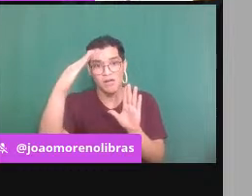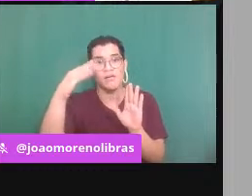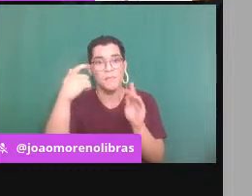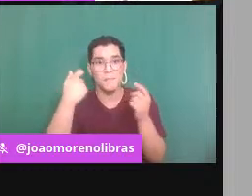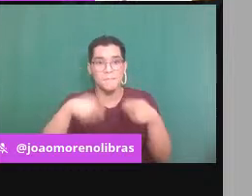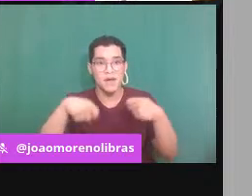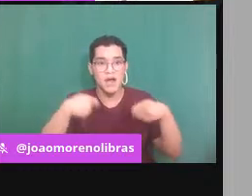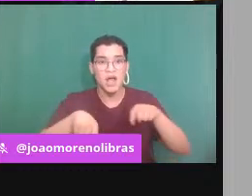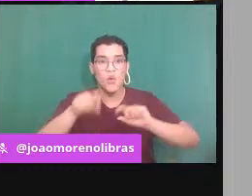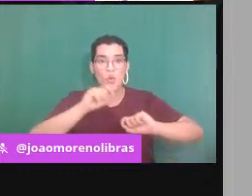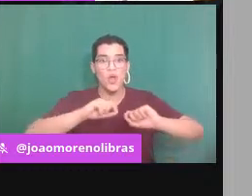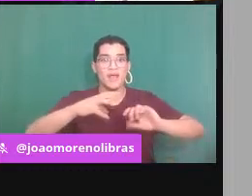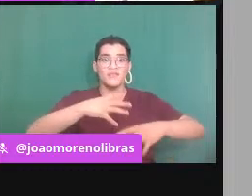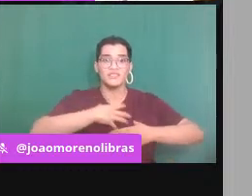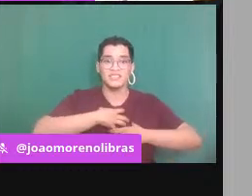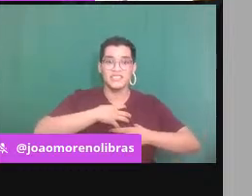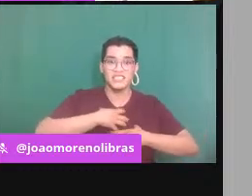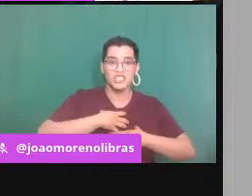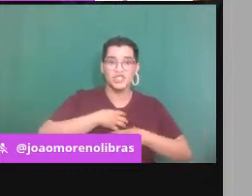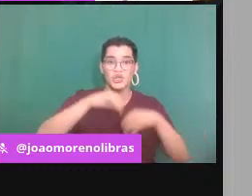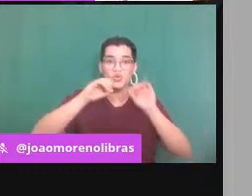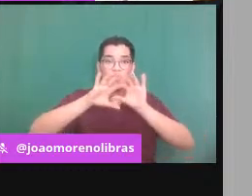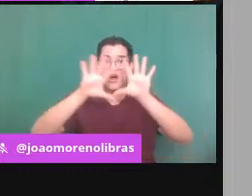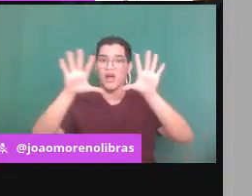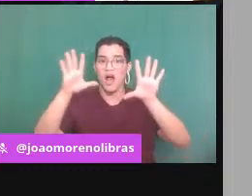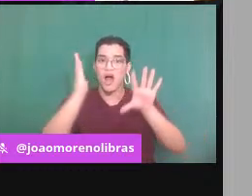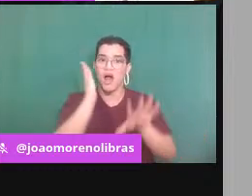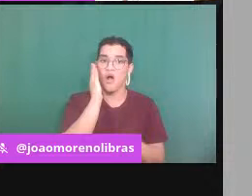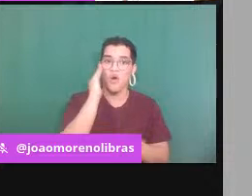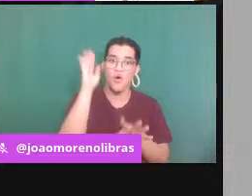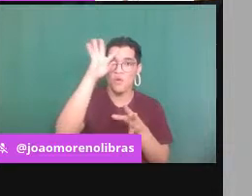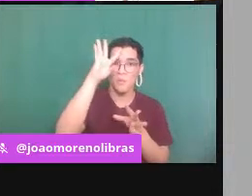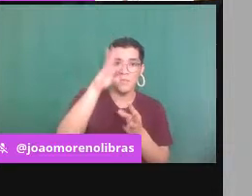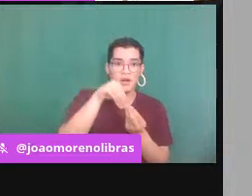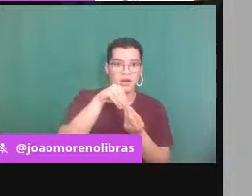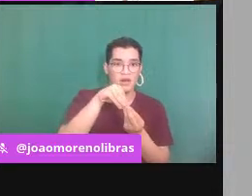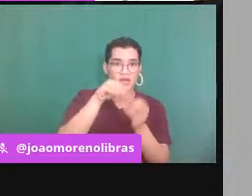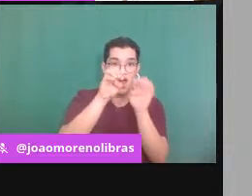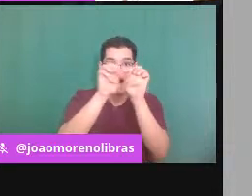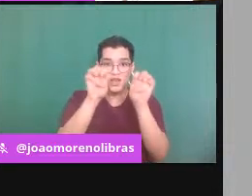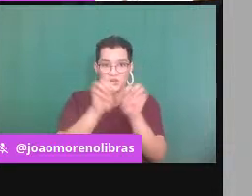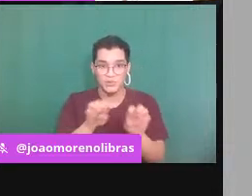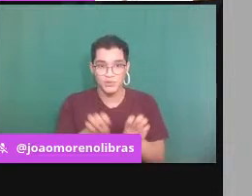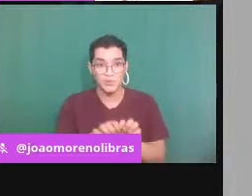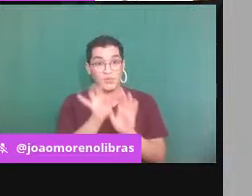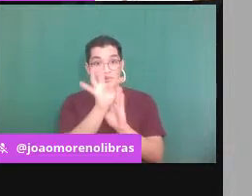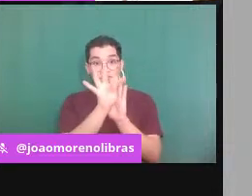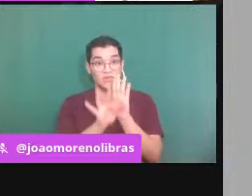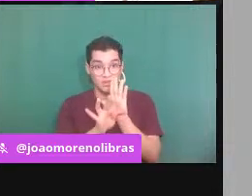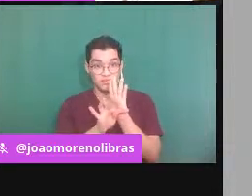estamos buscando só a estrutura do texto. E aí, também,